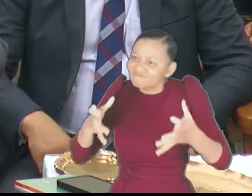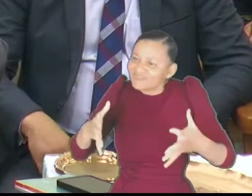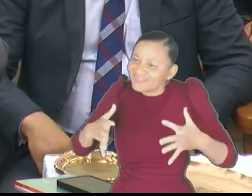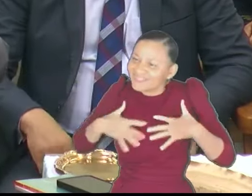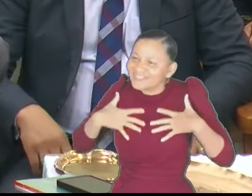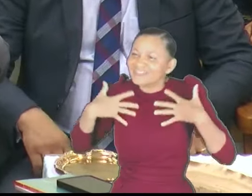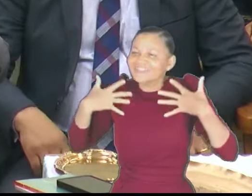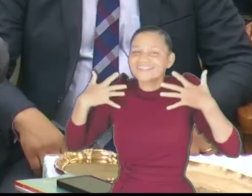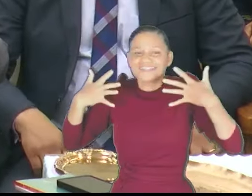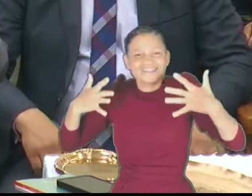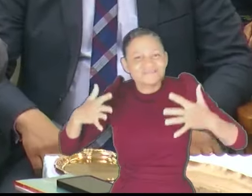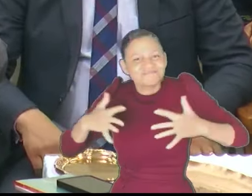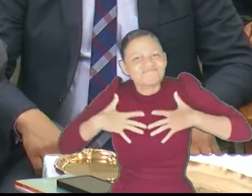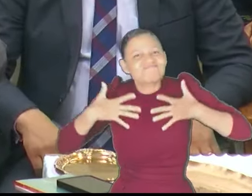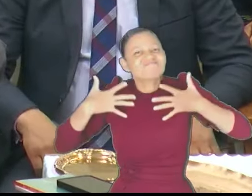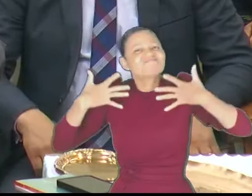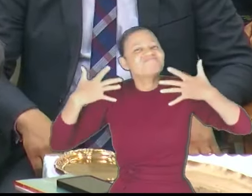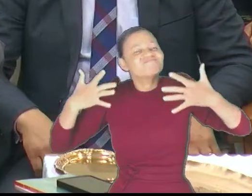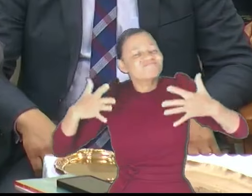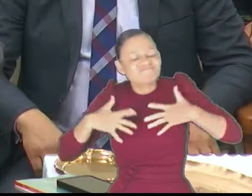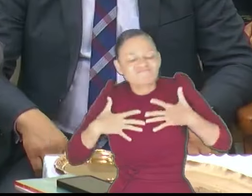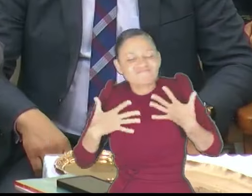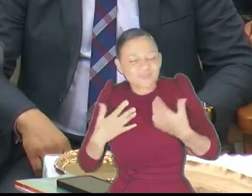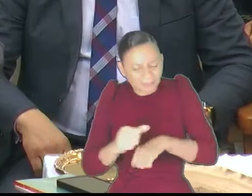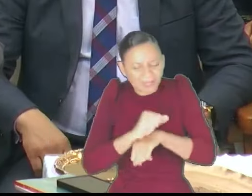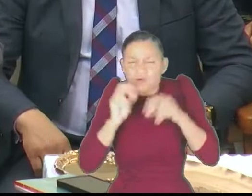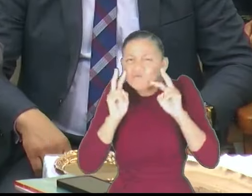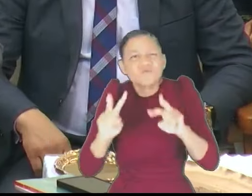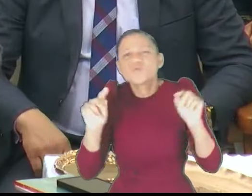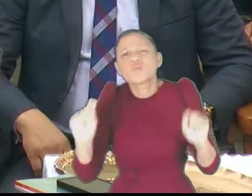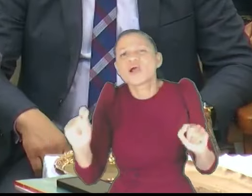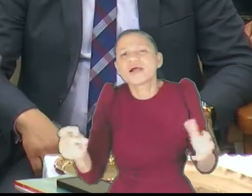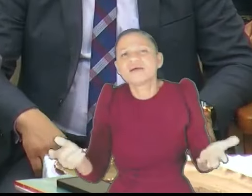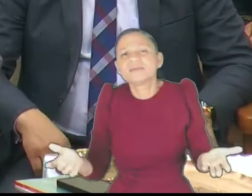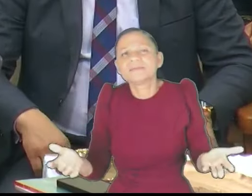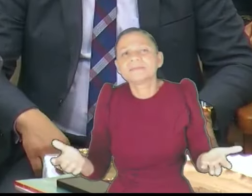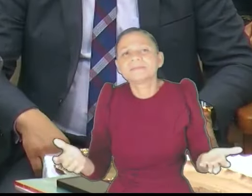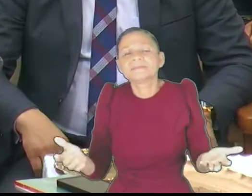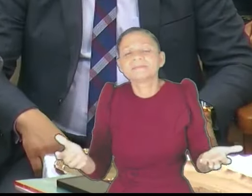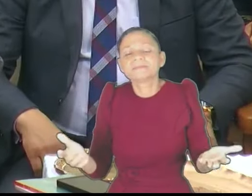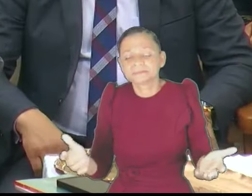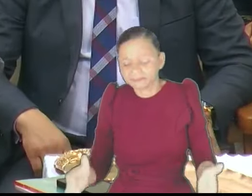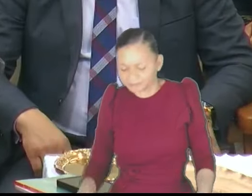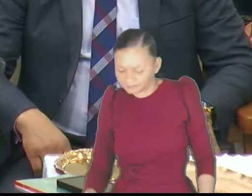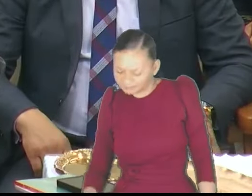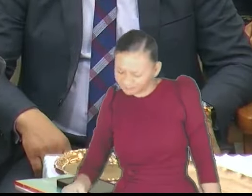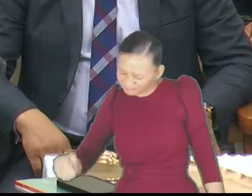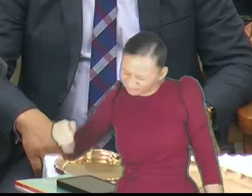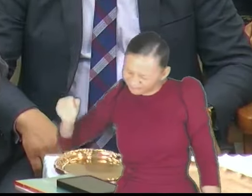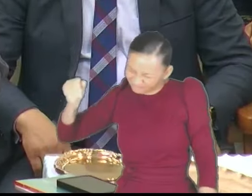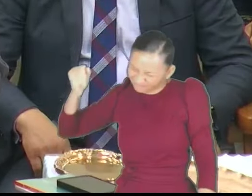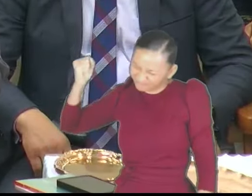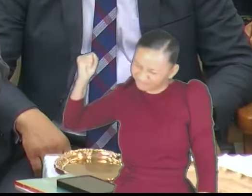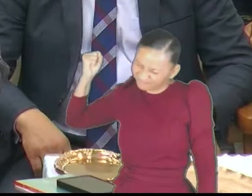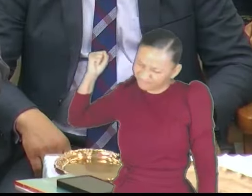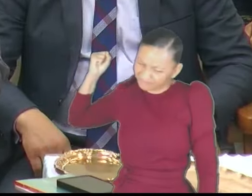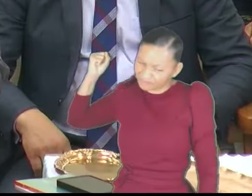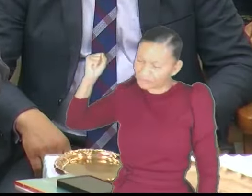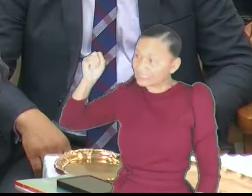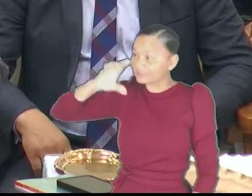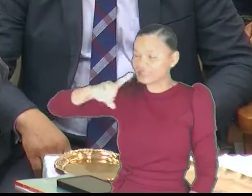alegrou-se. Que Abraão viu? Quando Abraão levanta o cutelo, ele tinha dito ao filho: